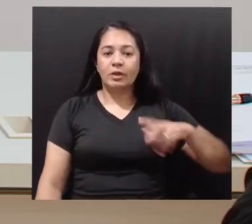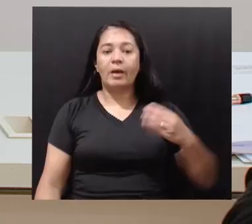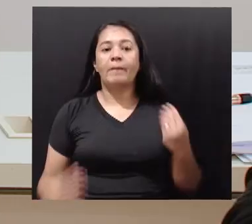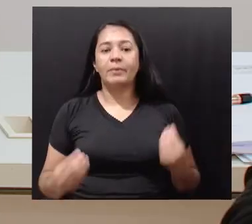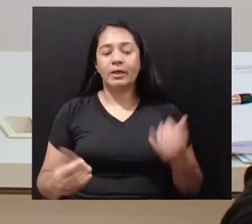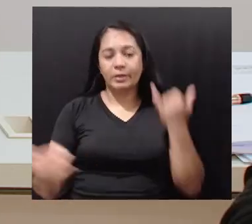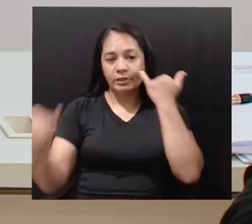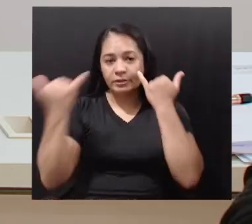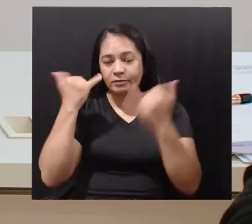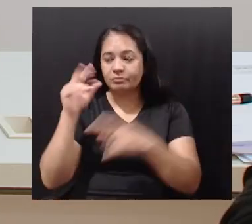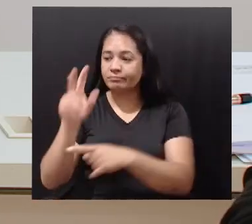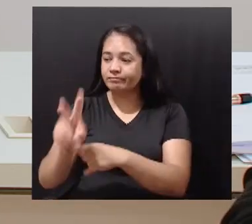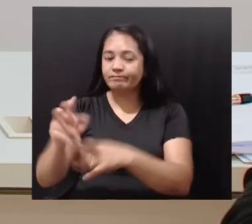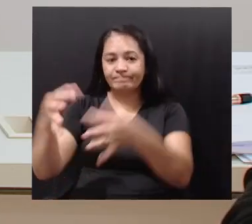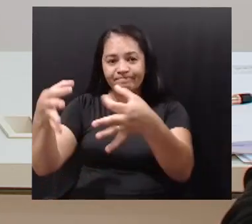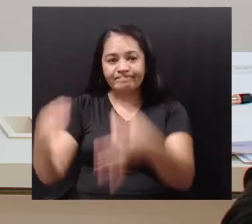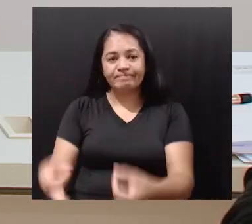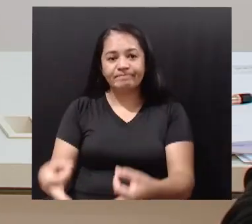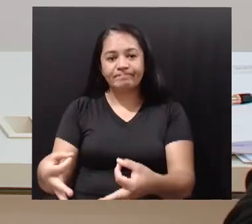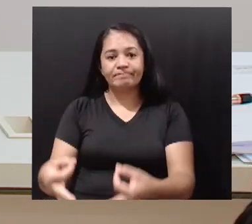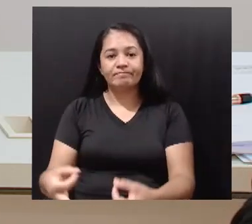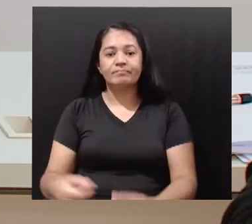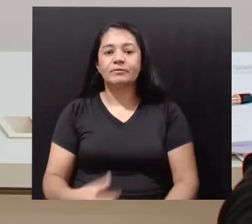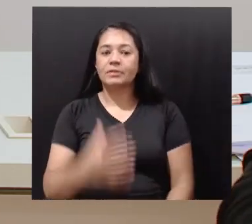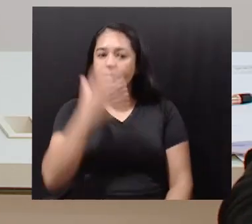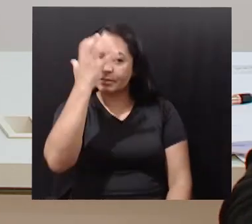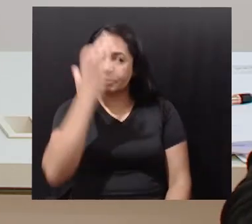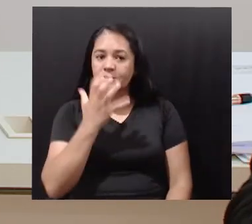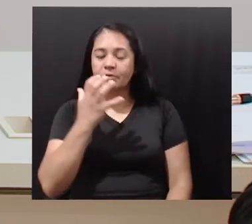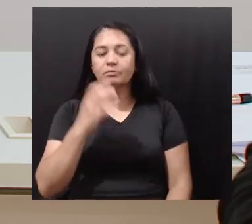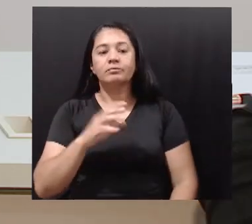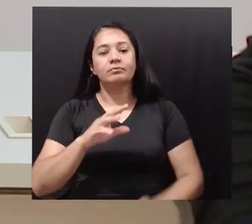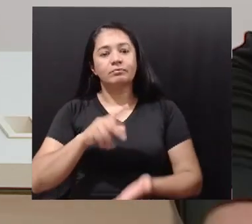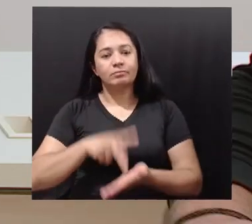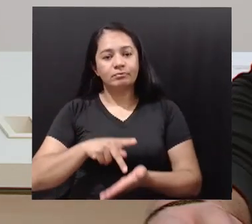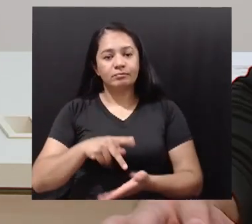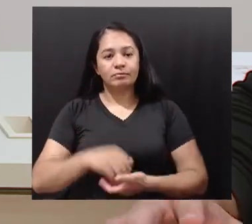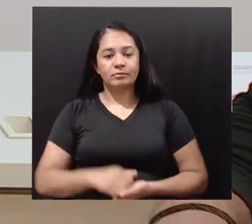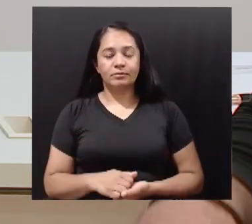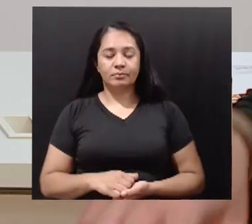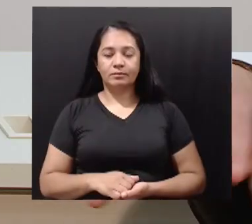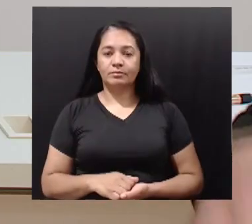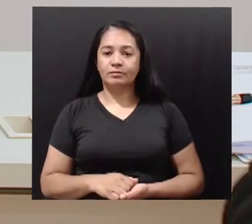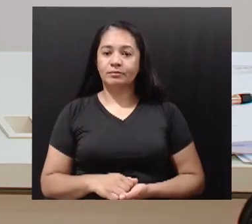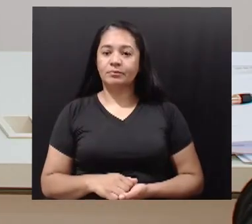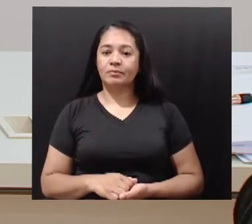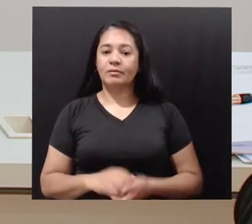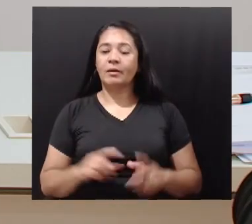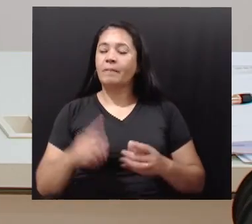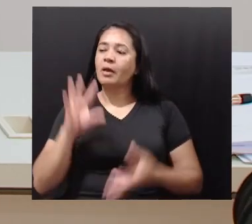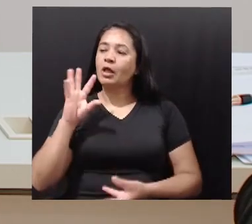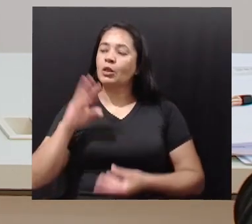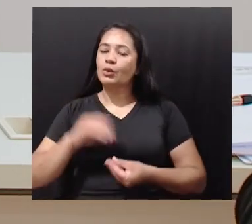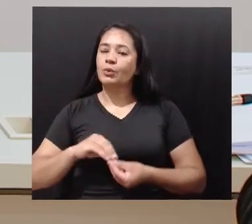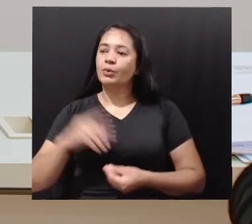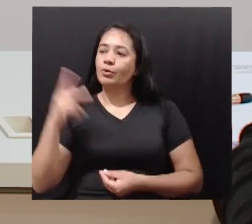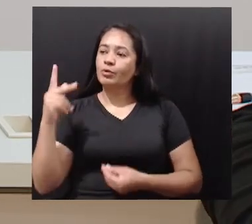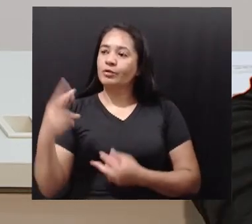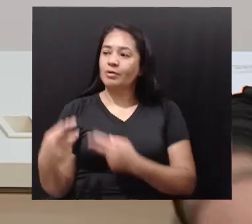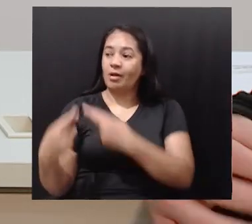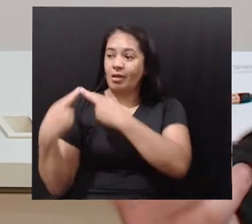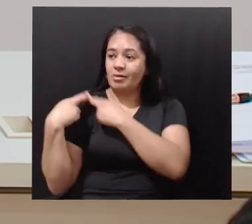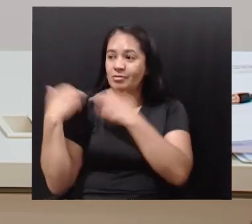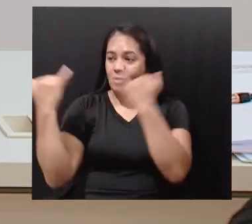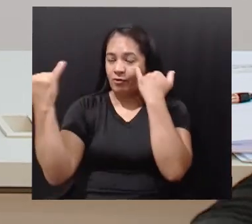seja levada à efetividade, né? Perfeito. O Thiago, em resumo, então, o encarregado de dados,